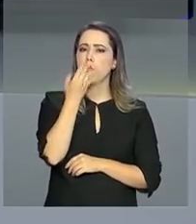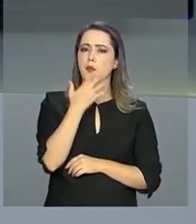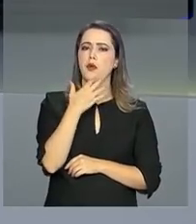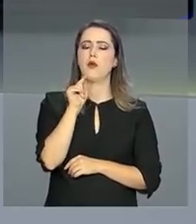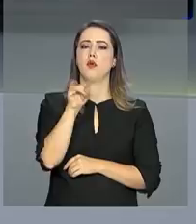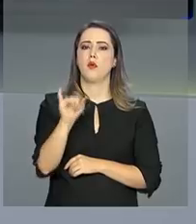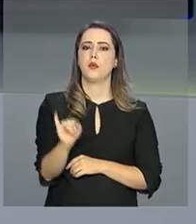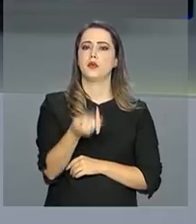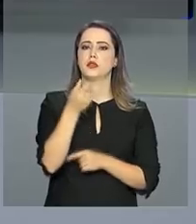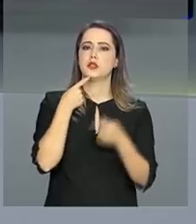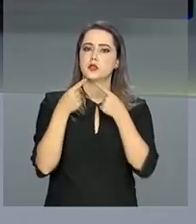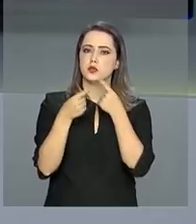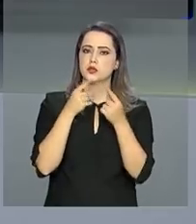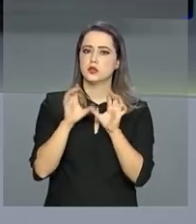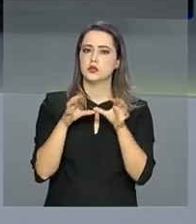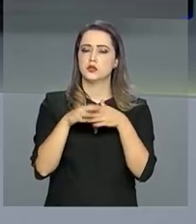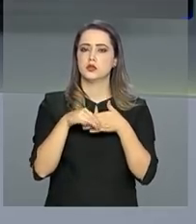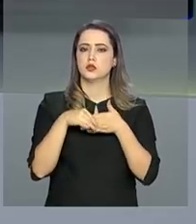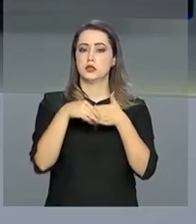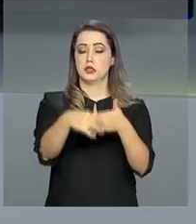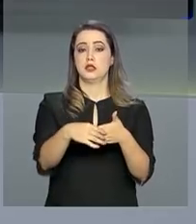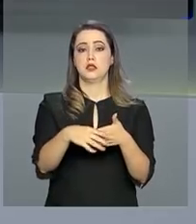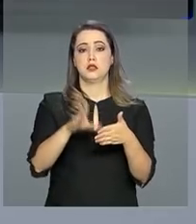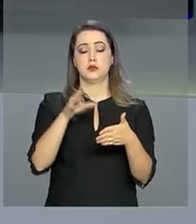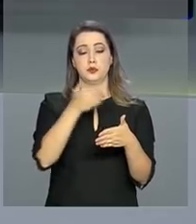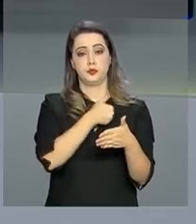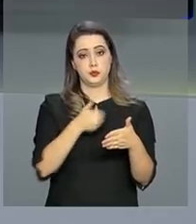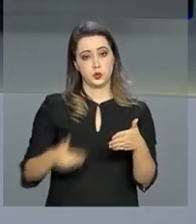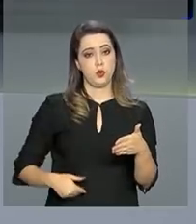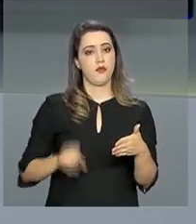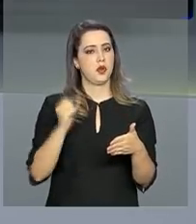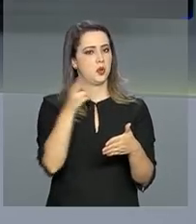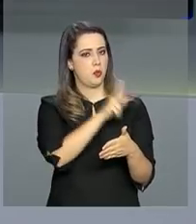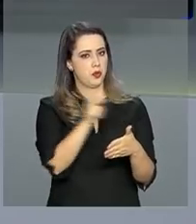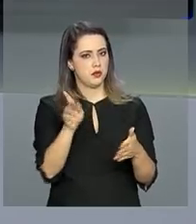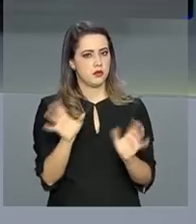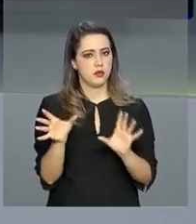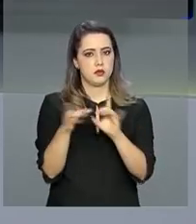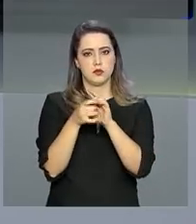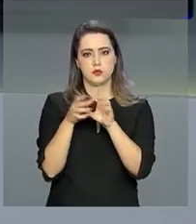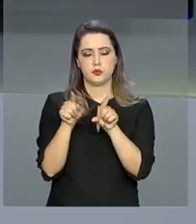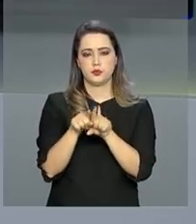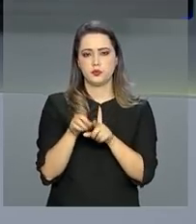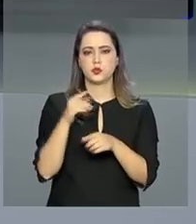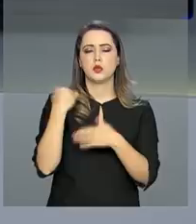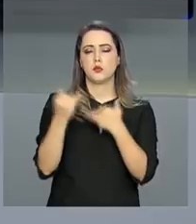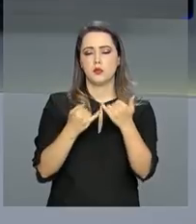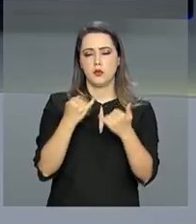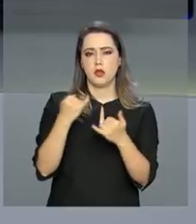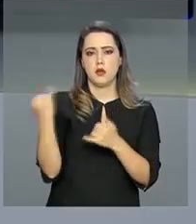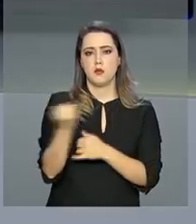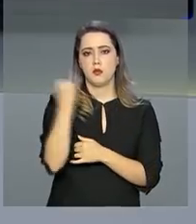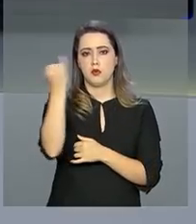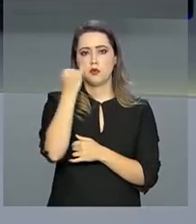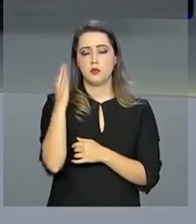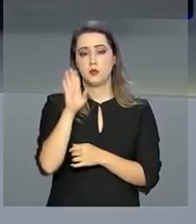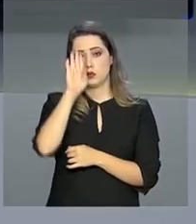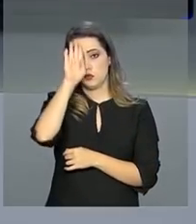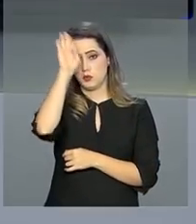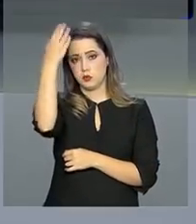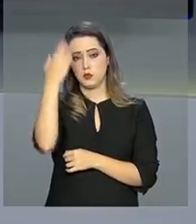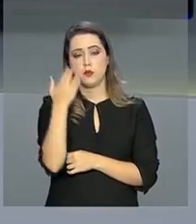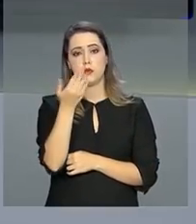de diálogo com os chefes de estado e de governo na cúpula e destacou os avanços em diversas áreas e principalmente